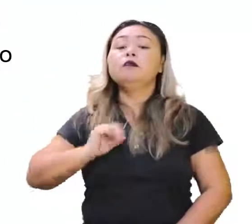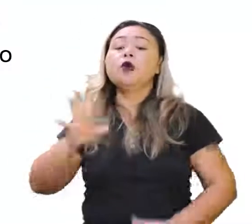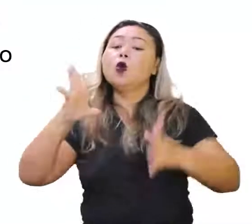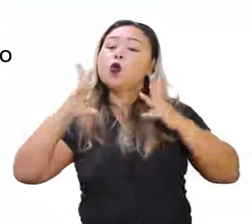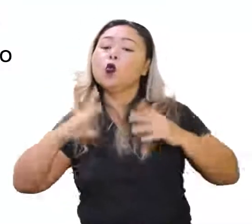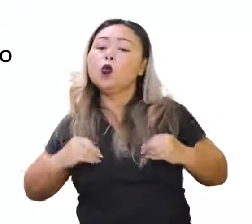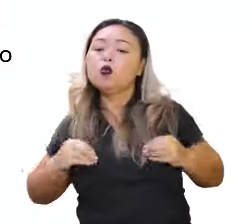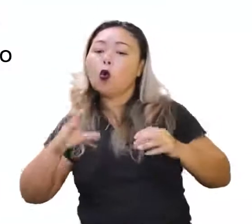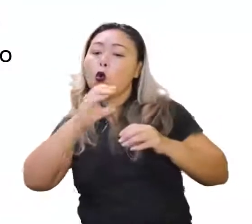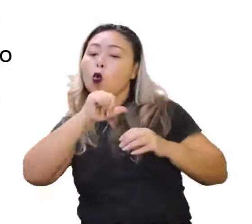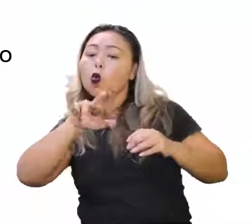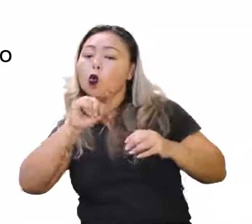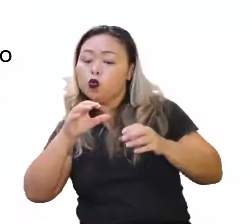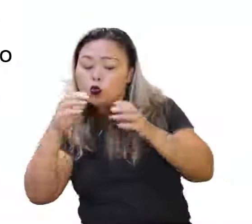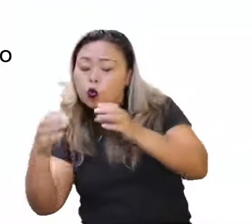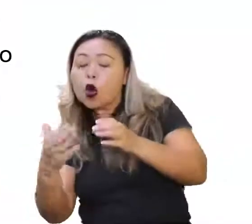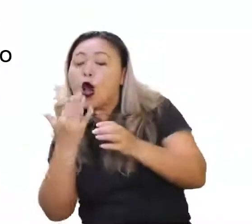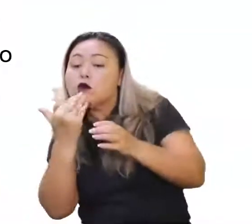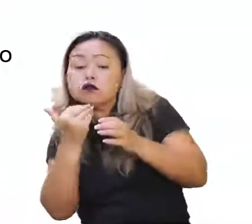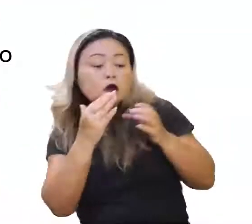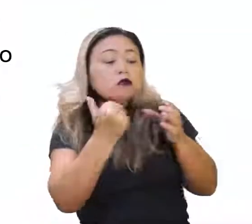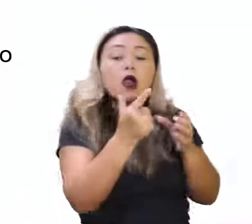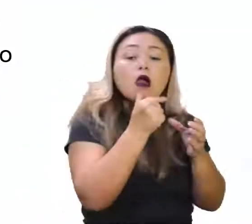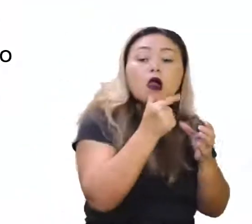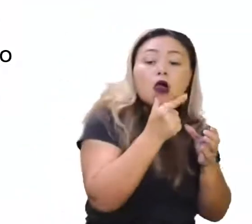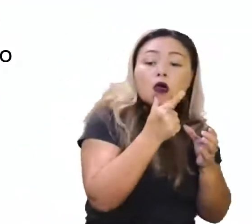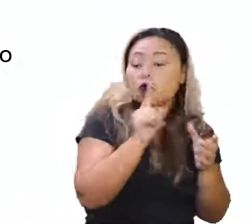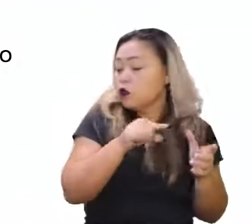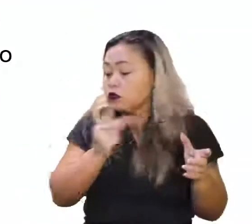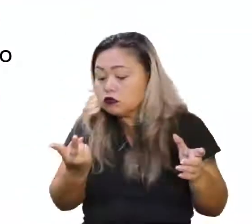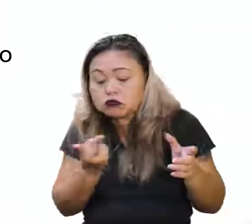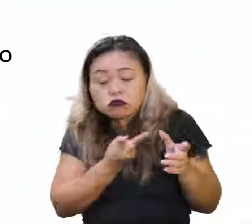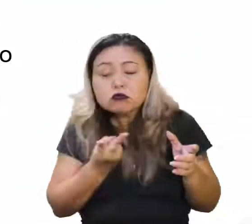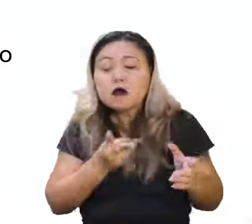limpeza dos coxos. Nós vamos ver que